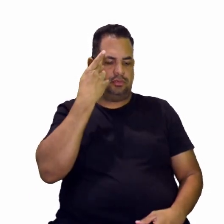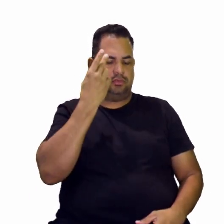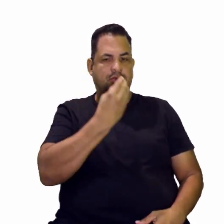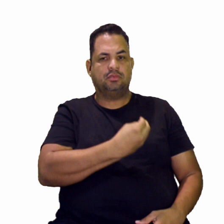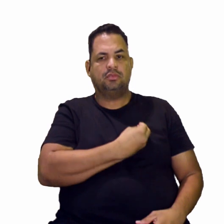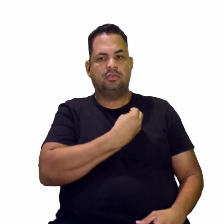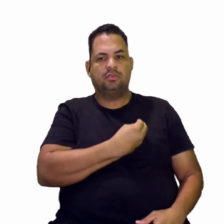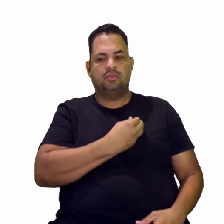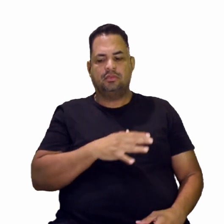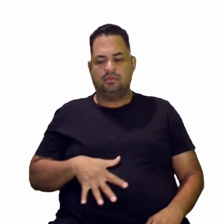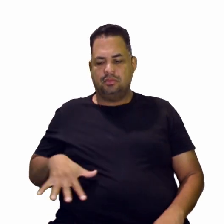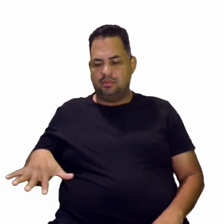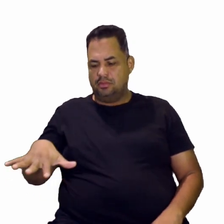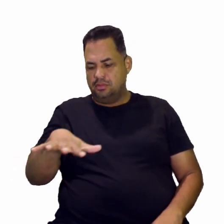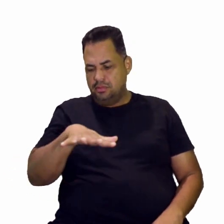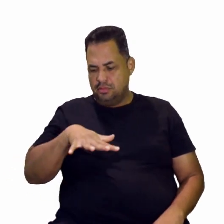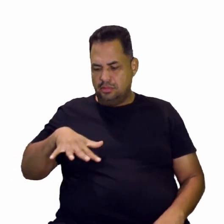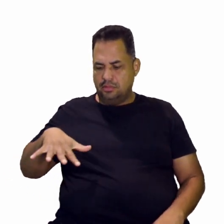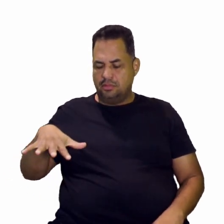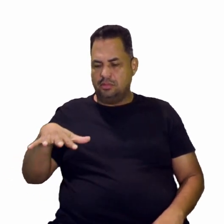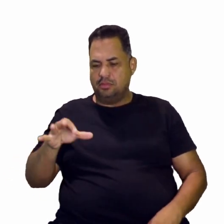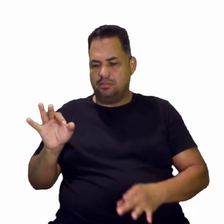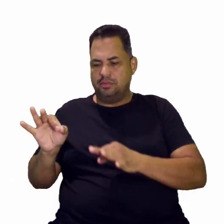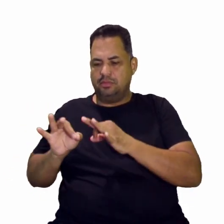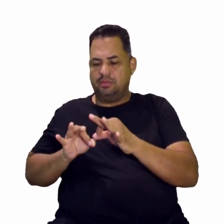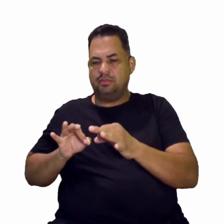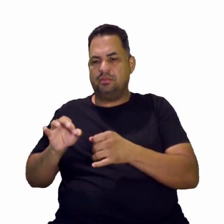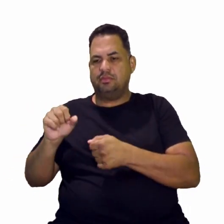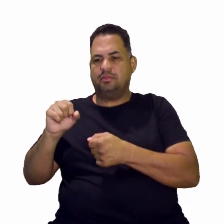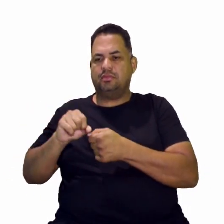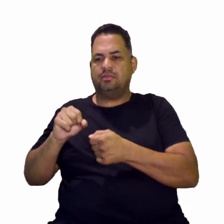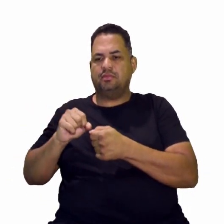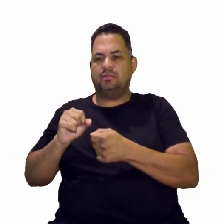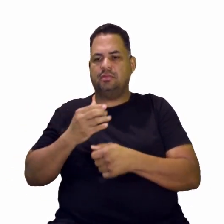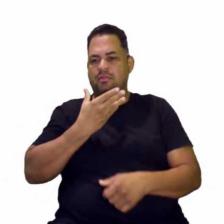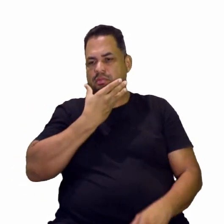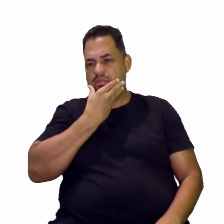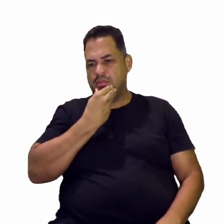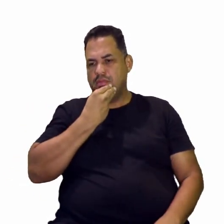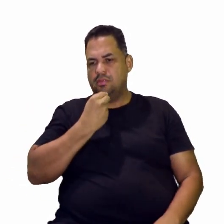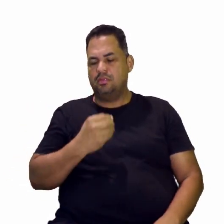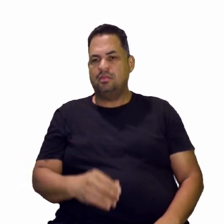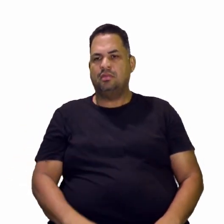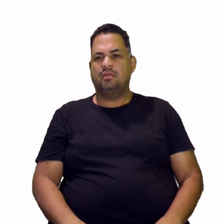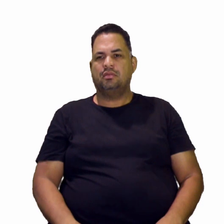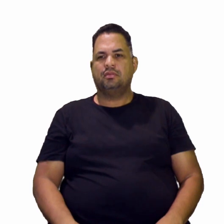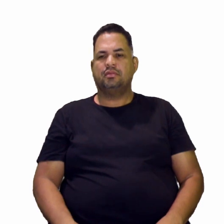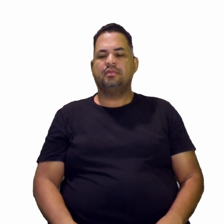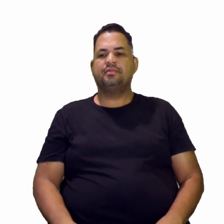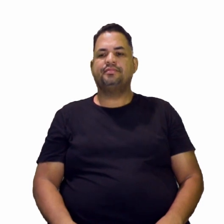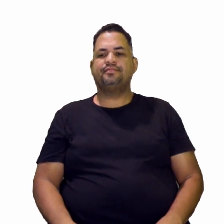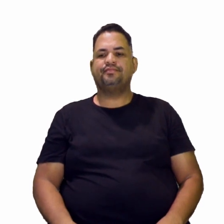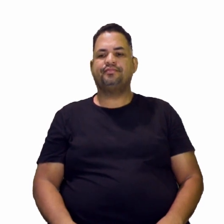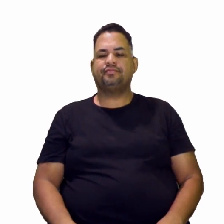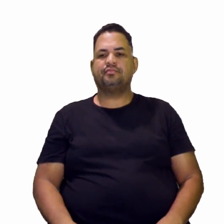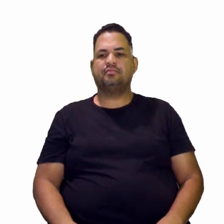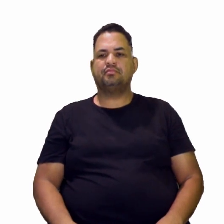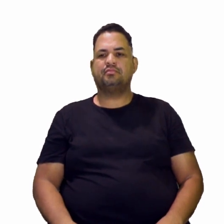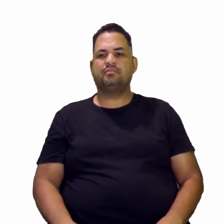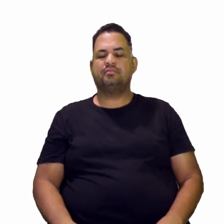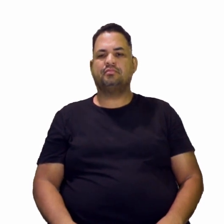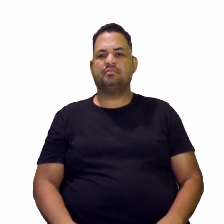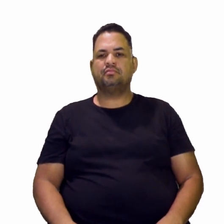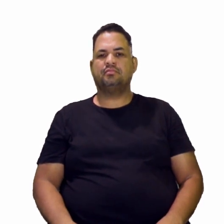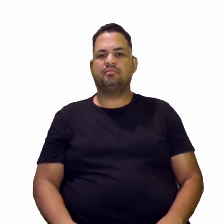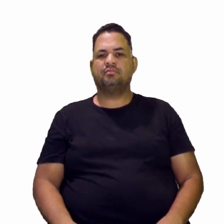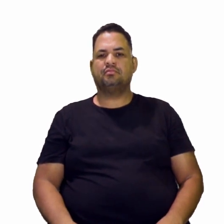de hábitat artificial. Isso aqui é fácil, pessoal, né? O hábitat natural é